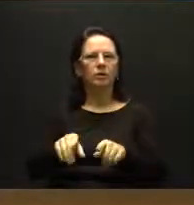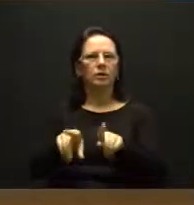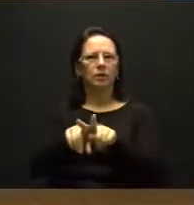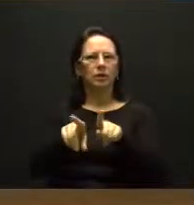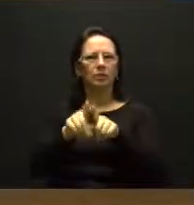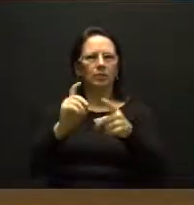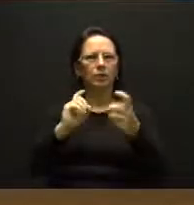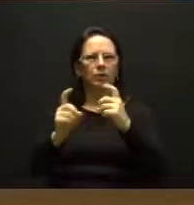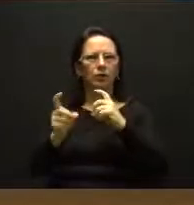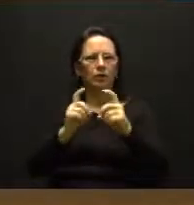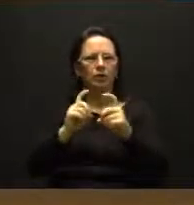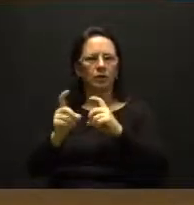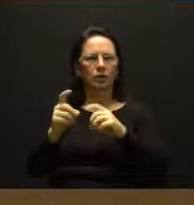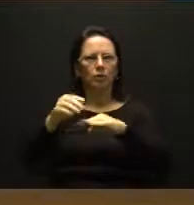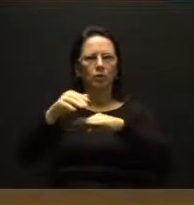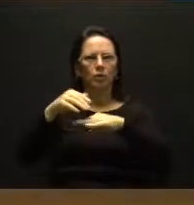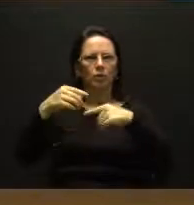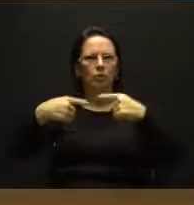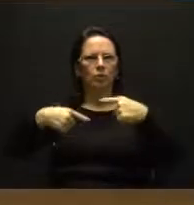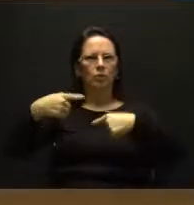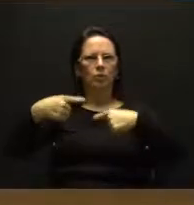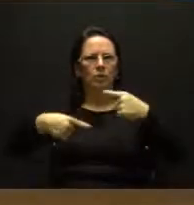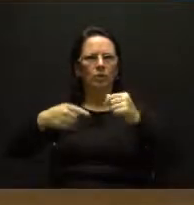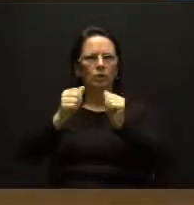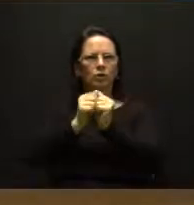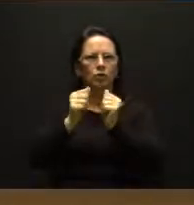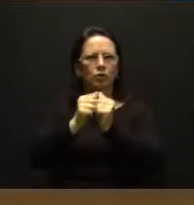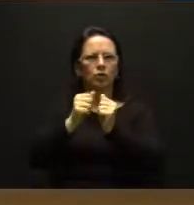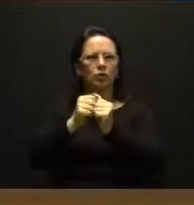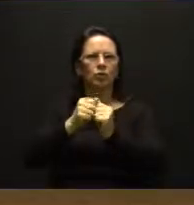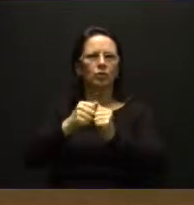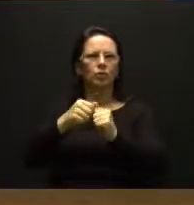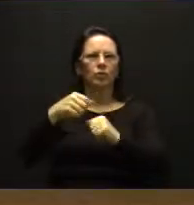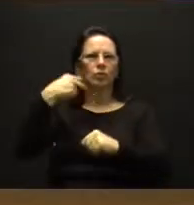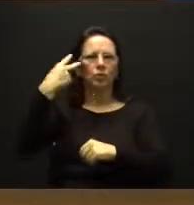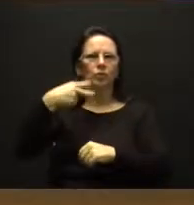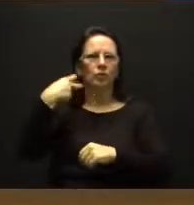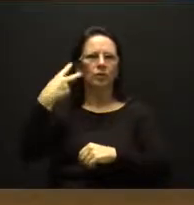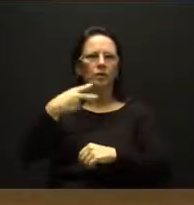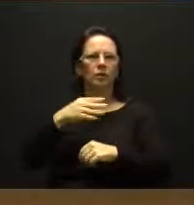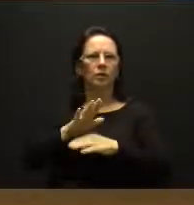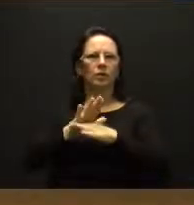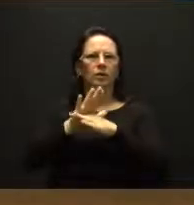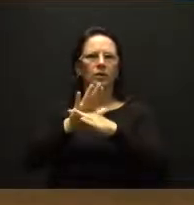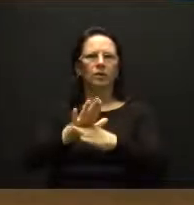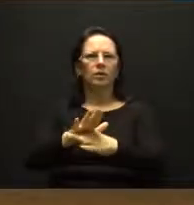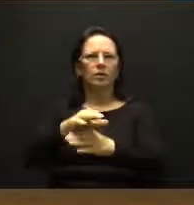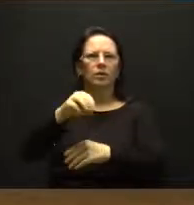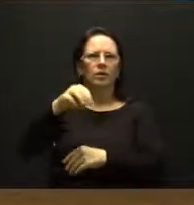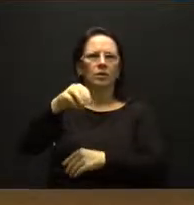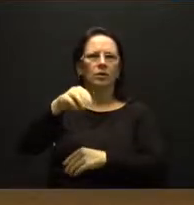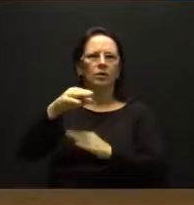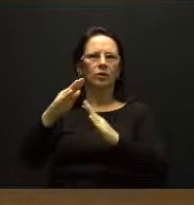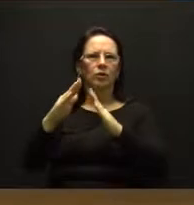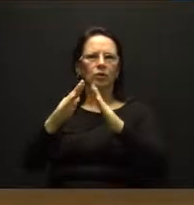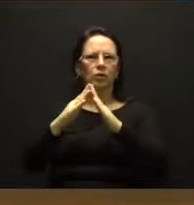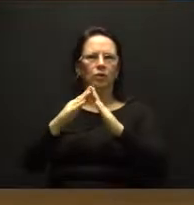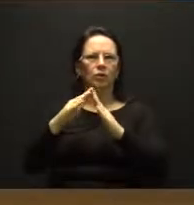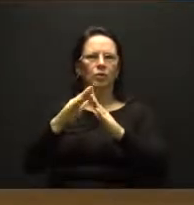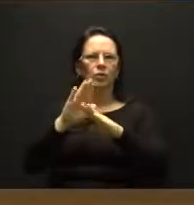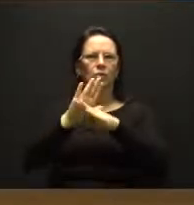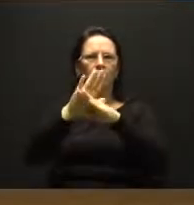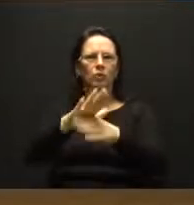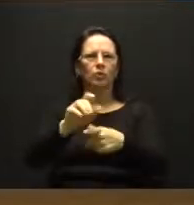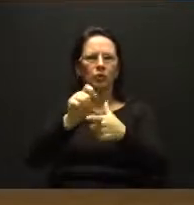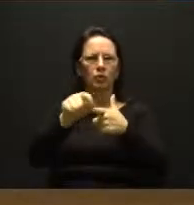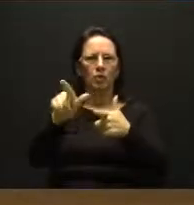discutindo com os vereadores desta casa um assunto muito polêmico que seria o auxílio moradia que na verdade não seria